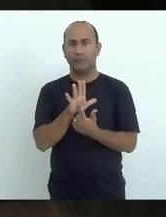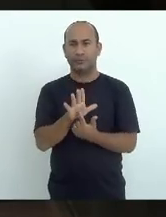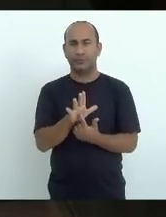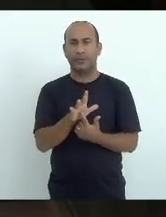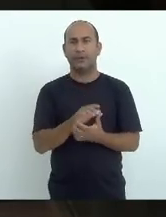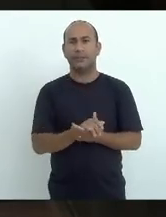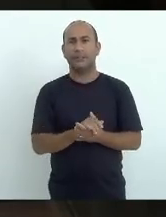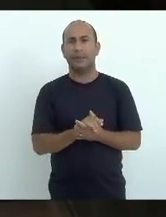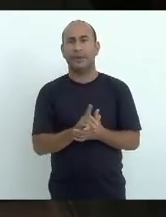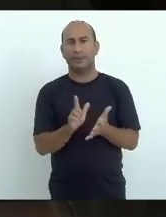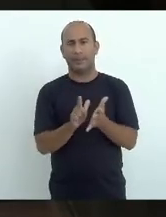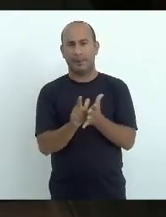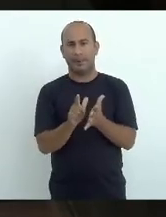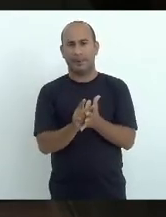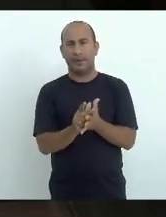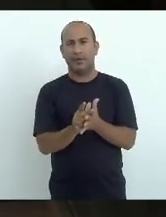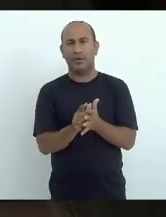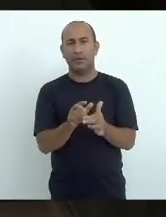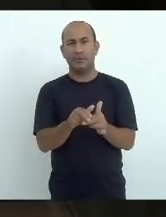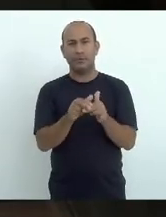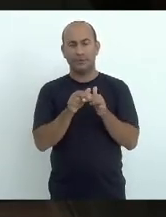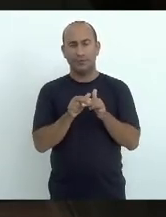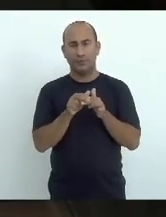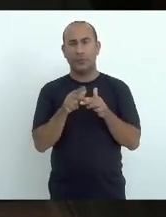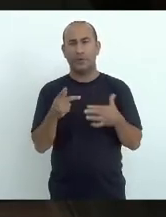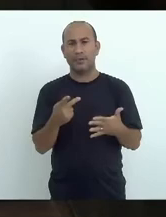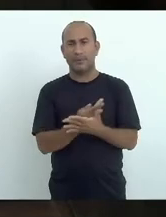durante a tramitação da PEC,